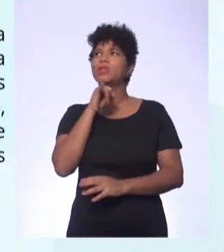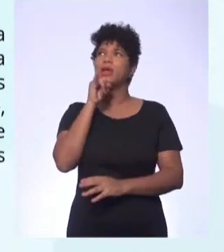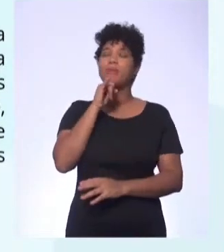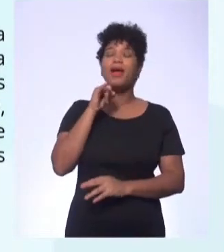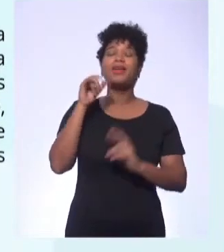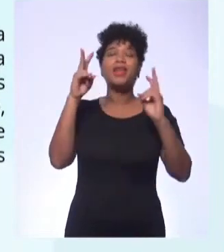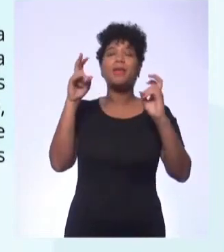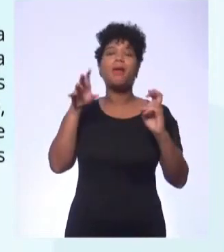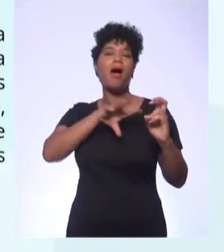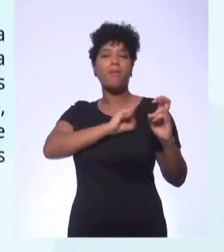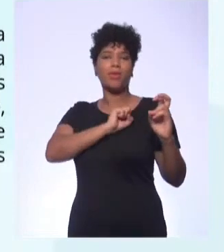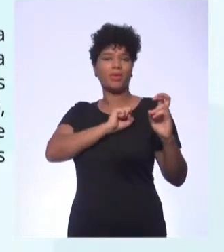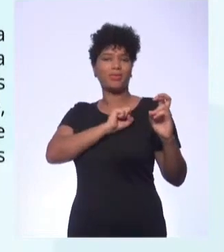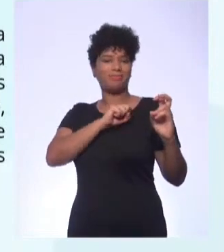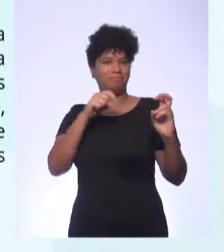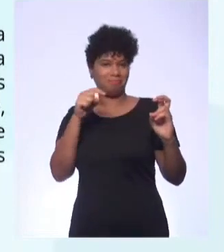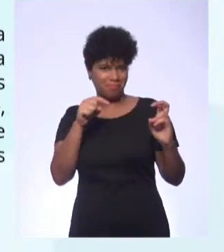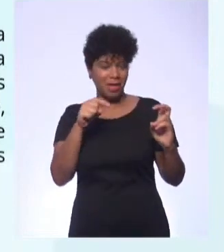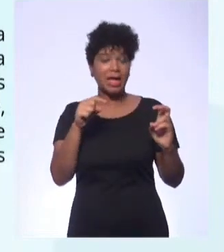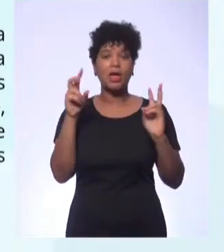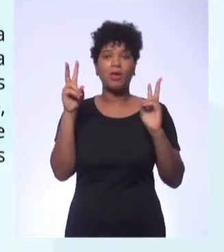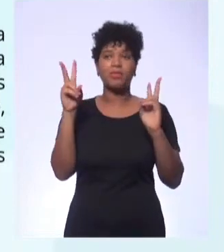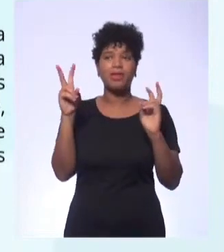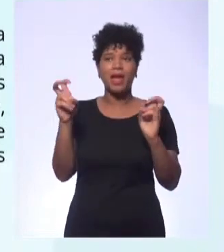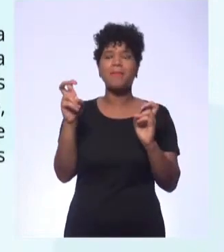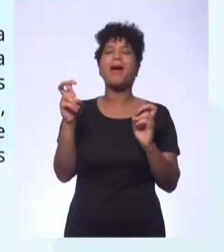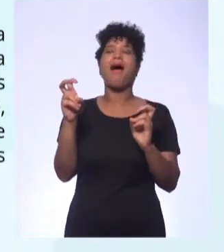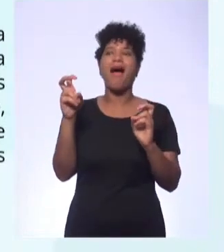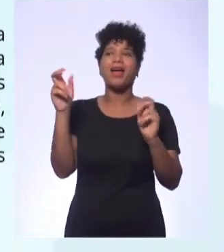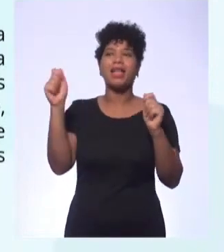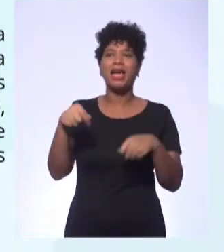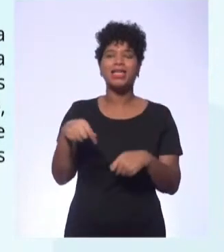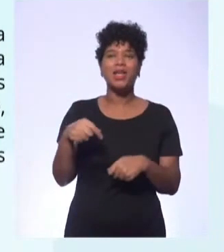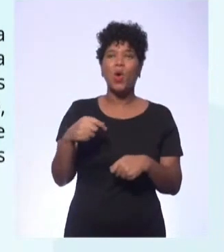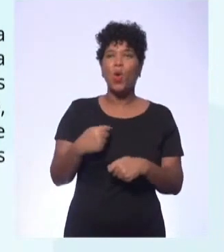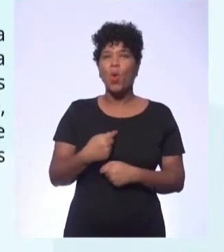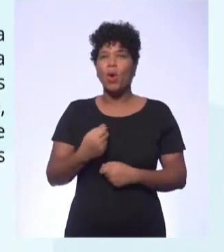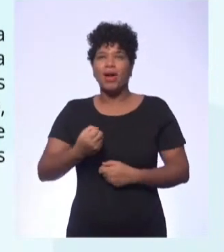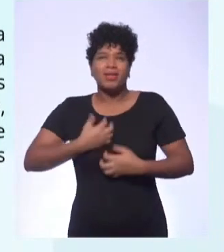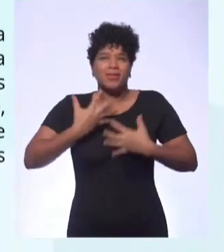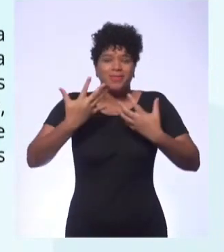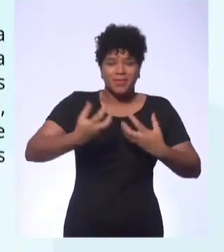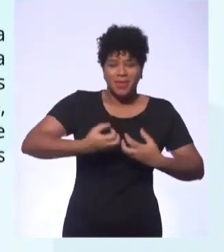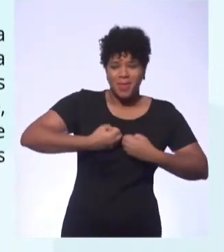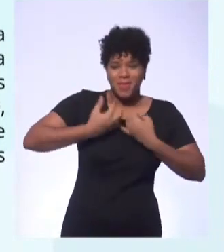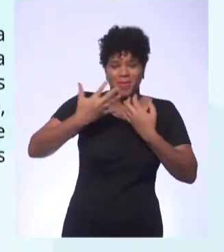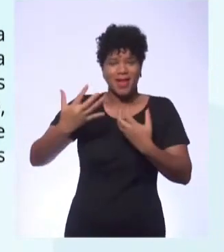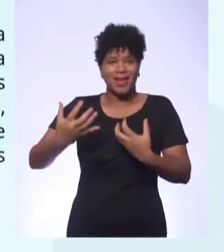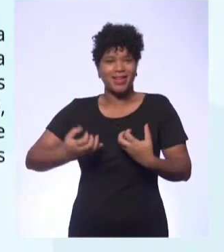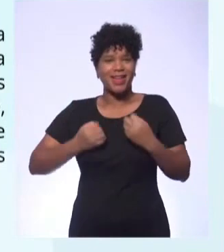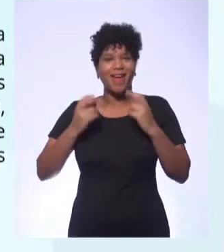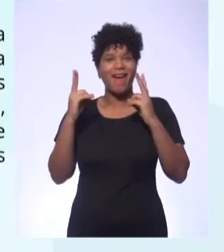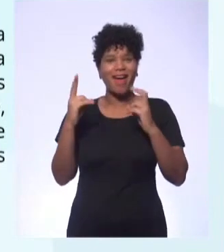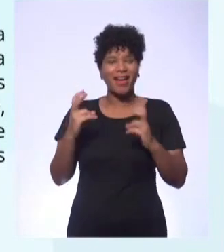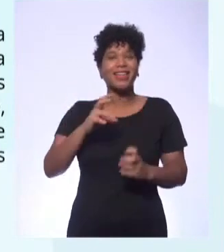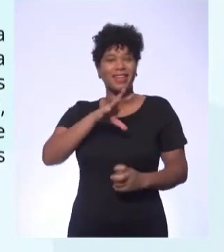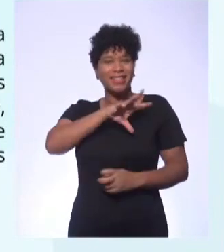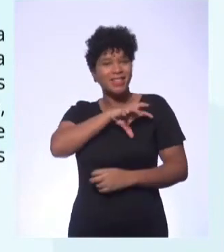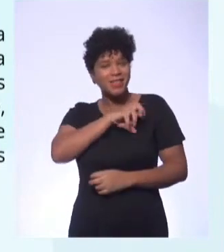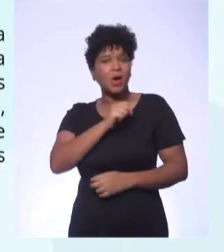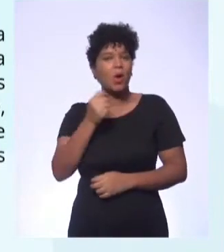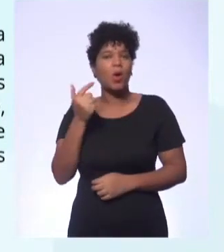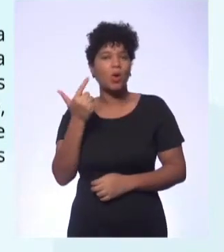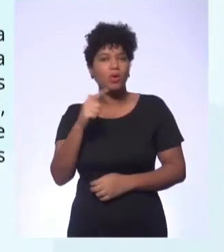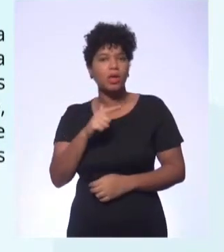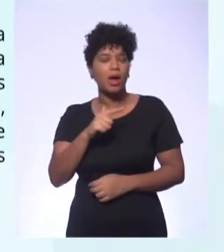né? Então, aquela centelha mágica, né? Onde a criatividade surge ali, né? Então, muitos artistas realizam